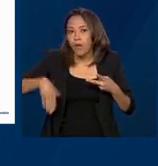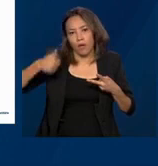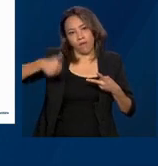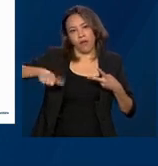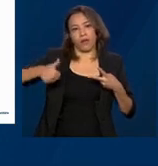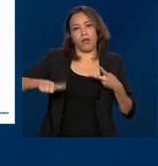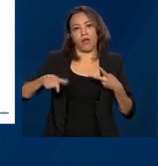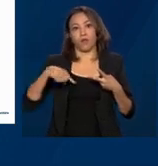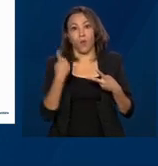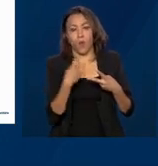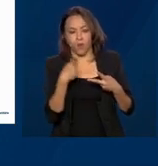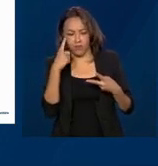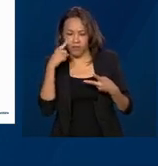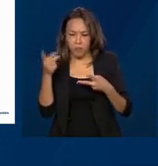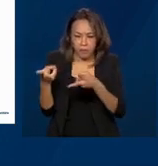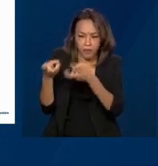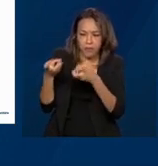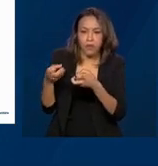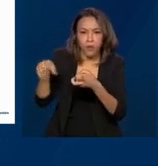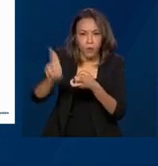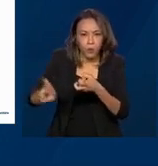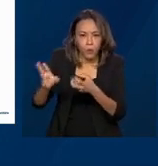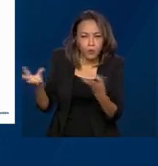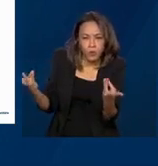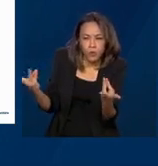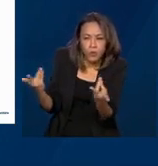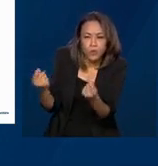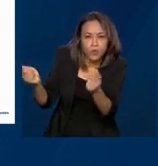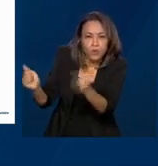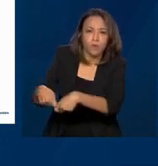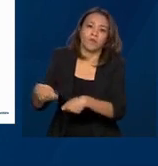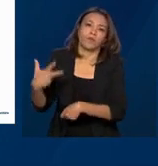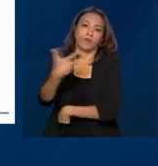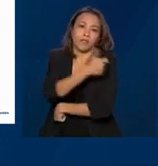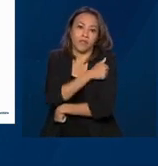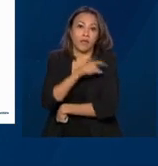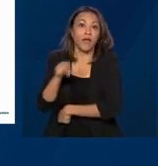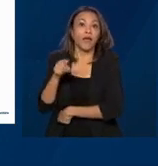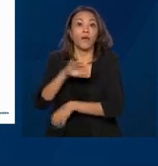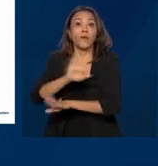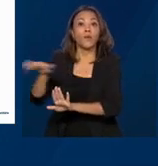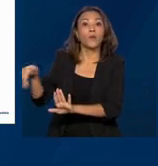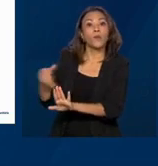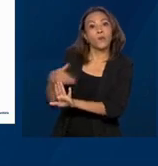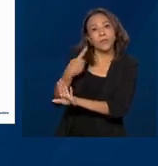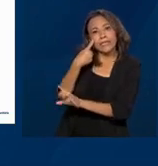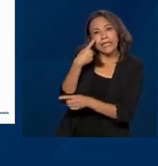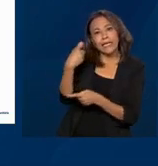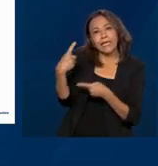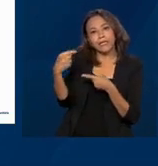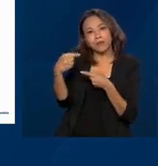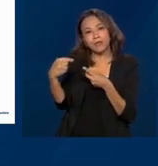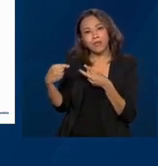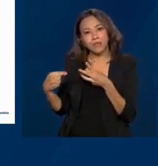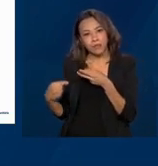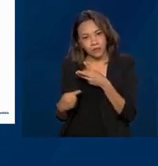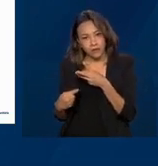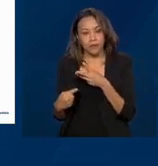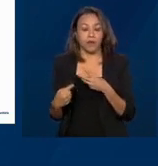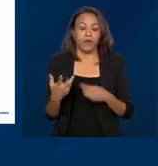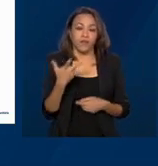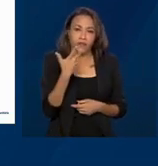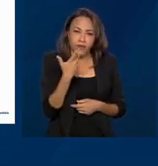vai aferir a eficácia da vacina são as covariáveis de interesse. O que acontece?